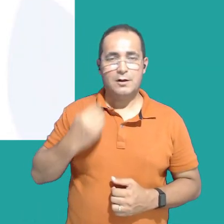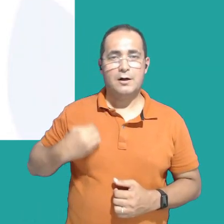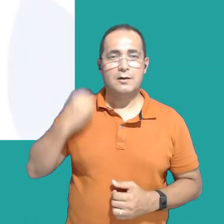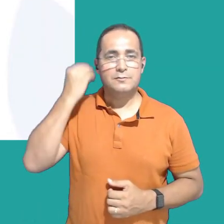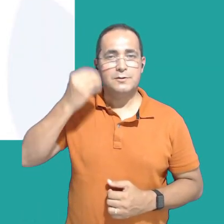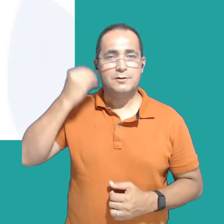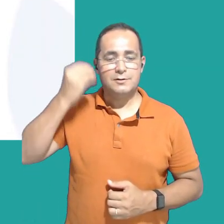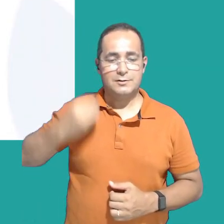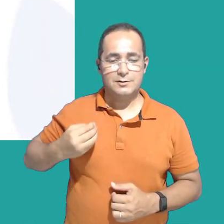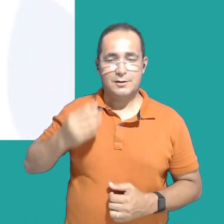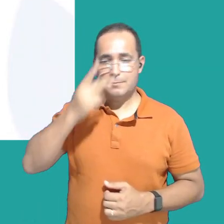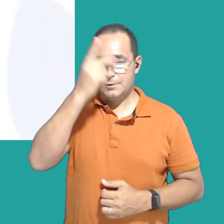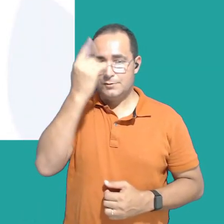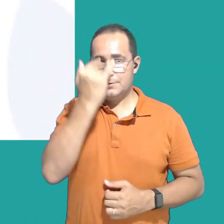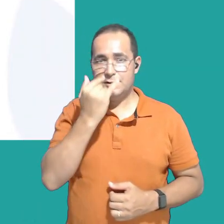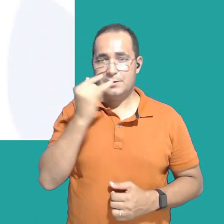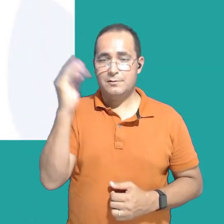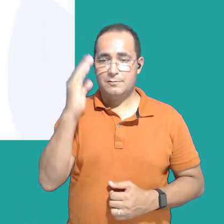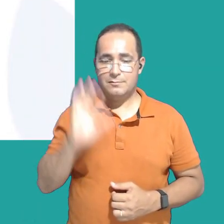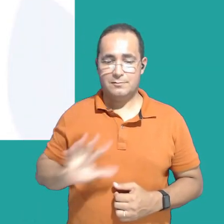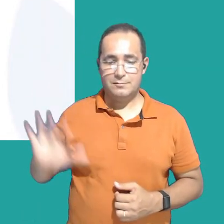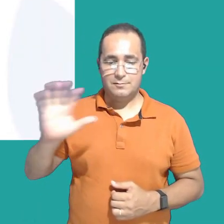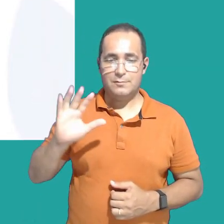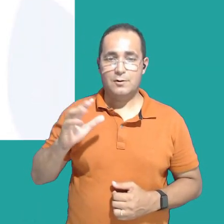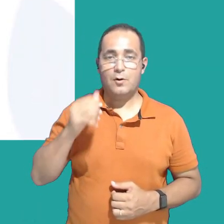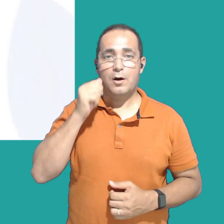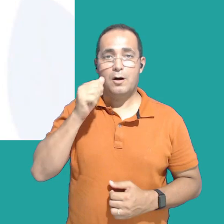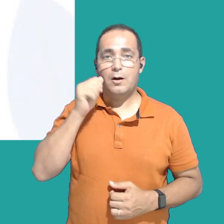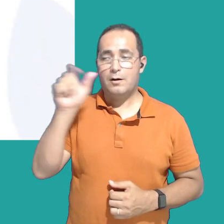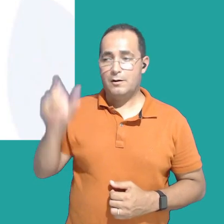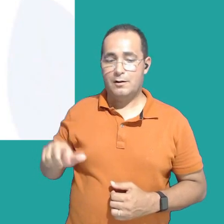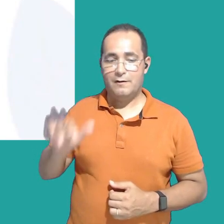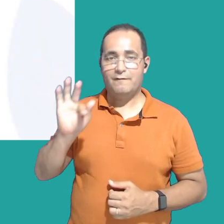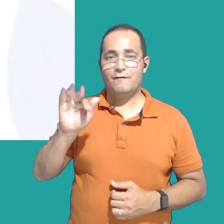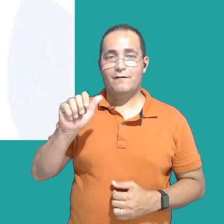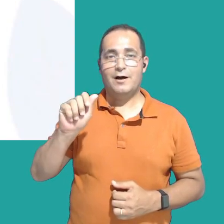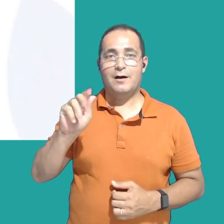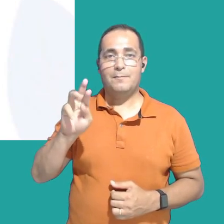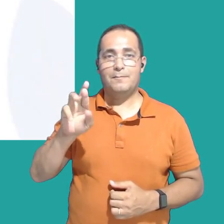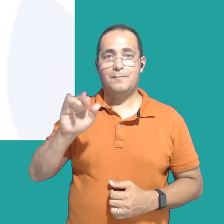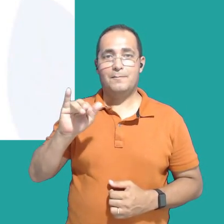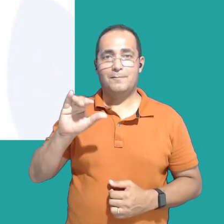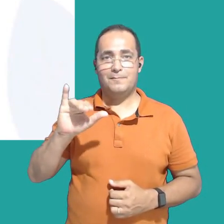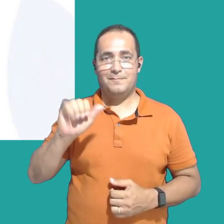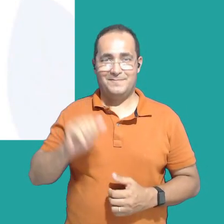A vivência de uma pessoa cega na educação brasileira com Fabrícia Almena.